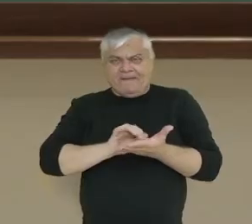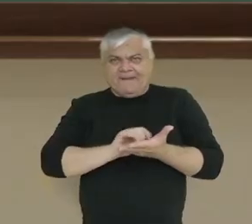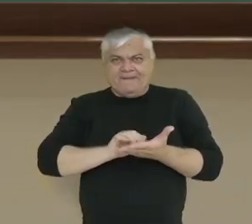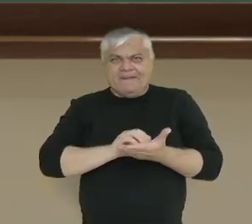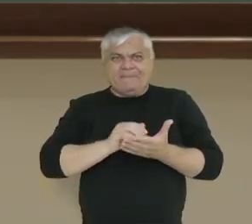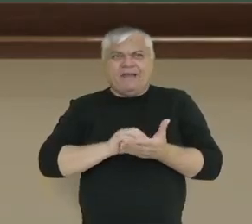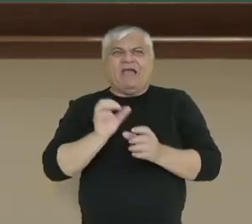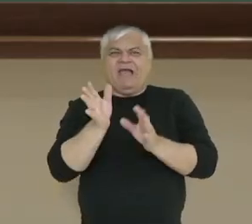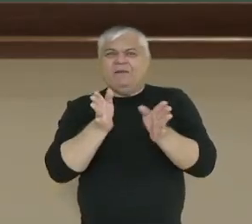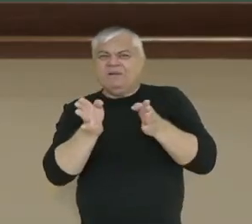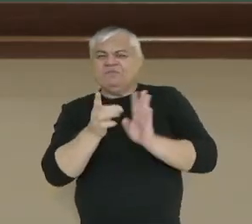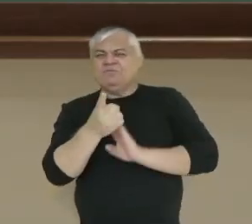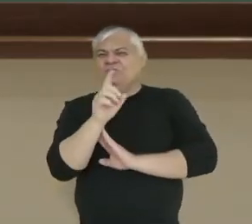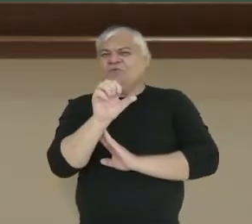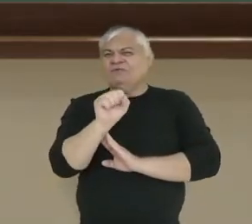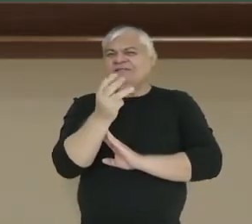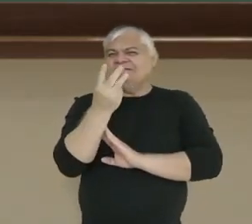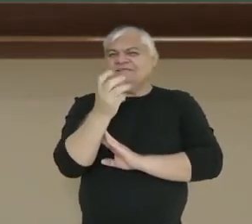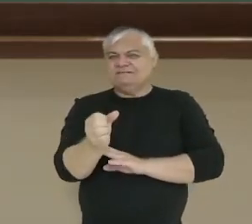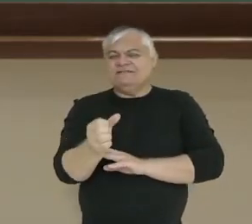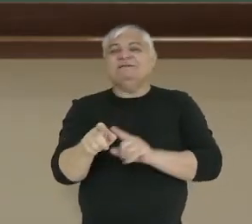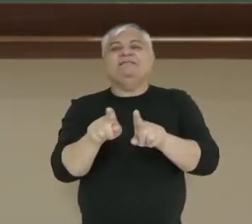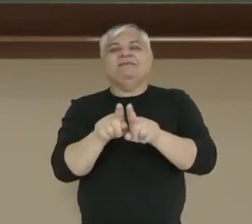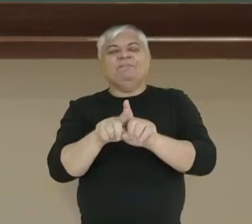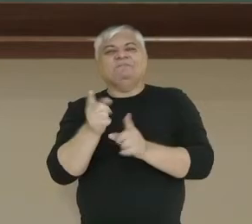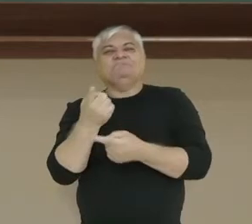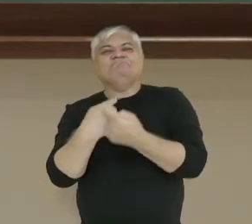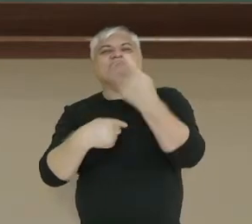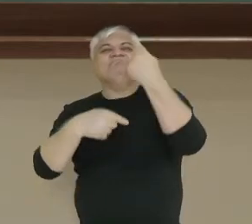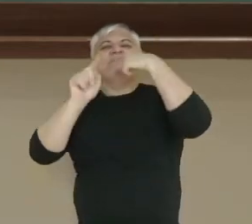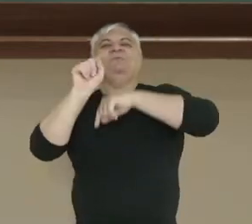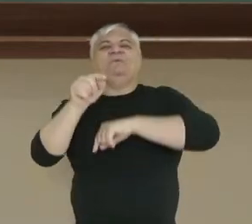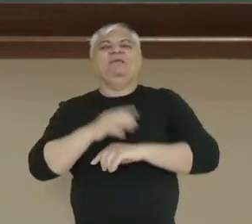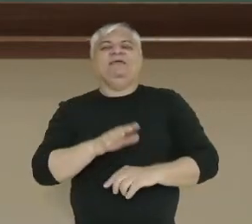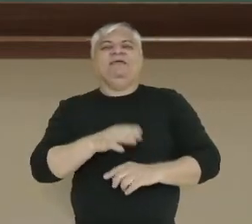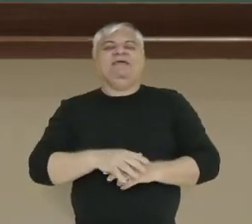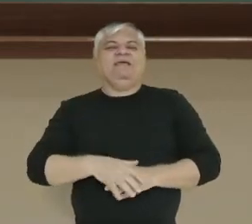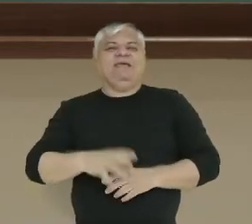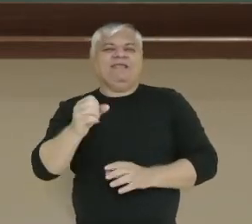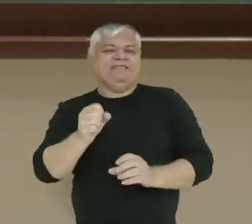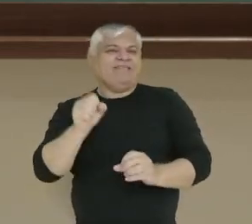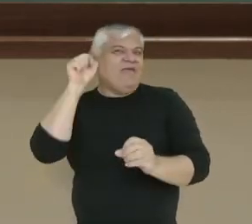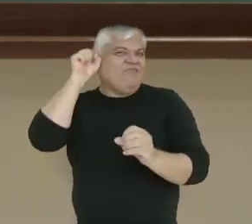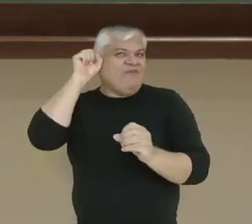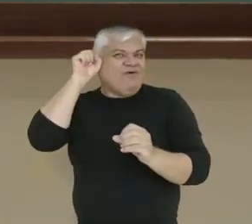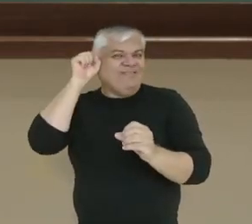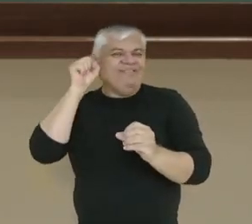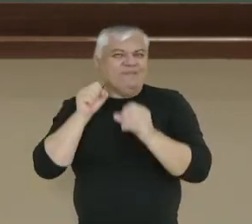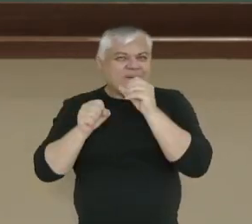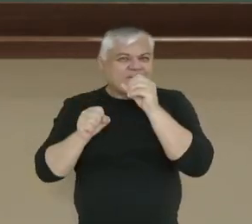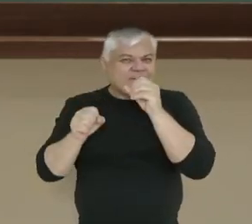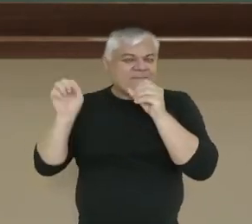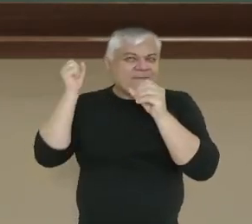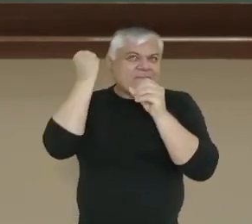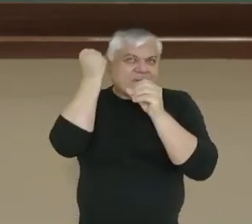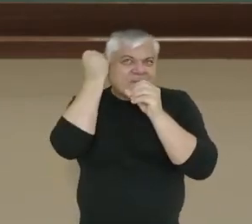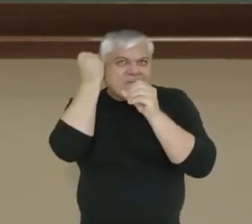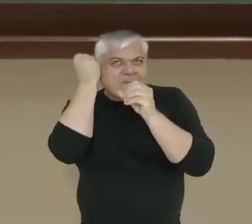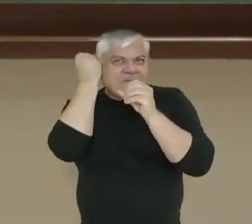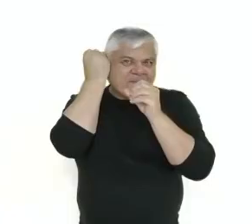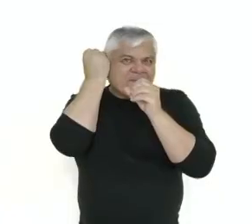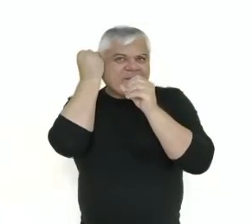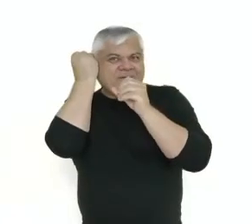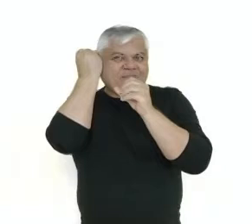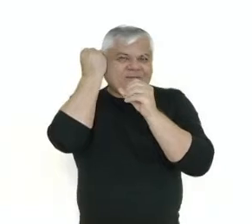dessa segunda revolução industrial a gente vai ter a invenção do telefone, né? Que foi em 1876